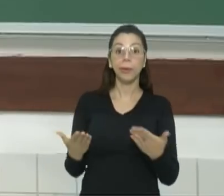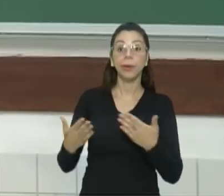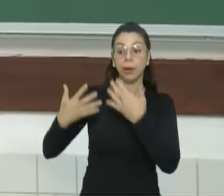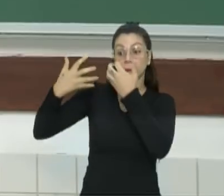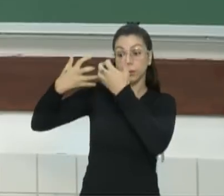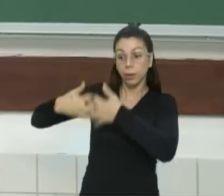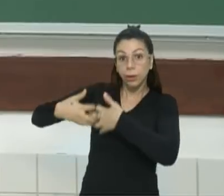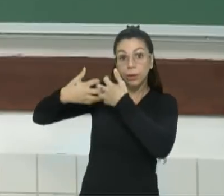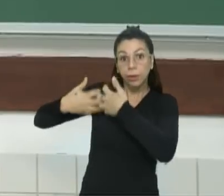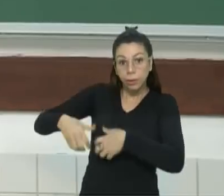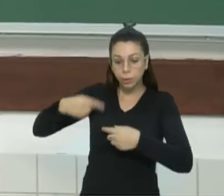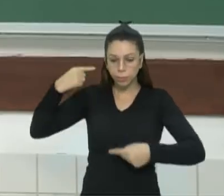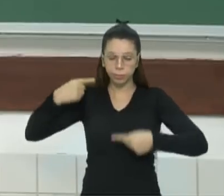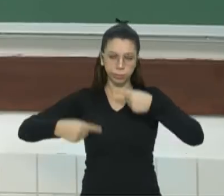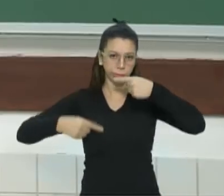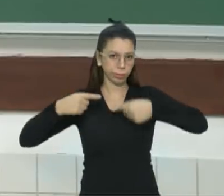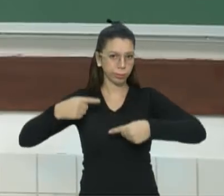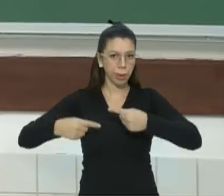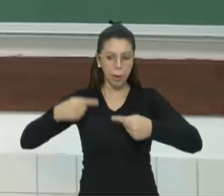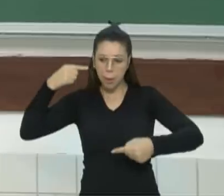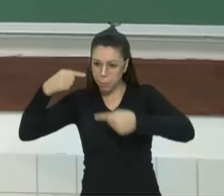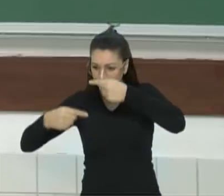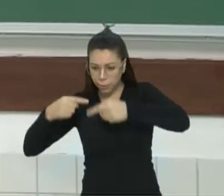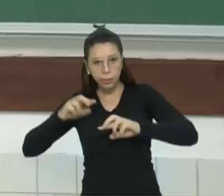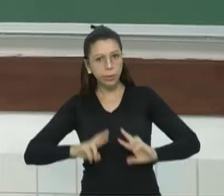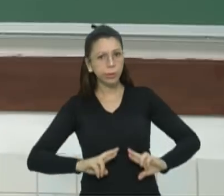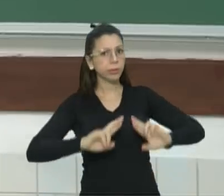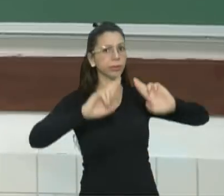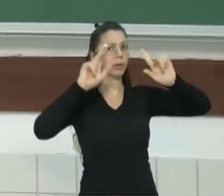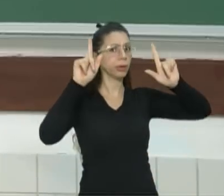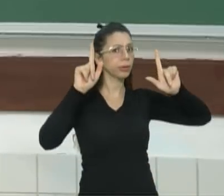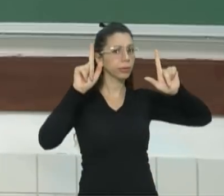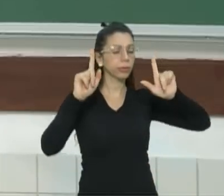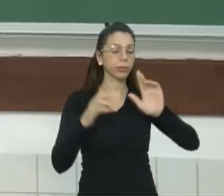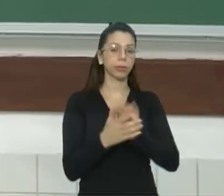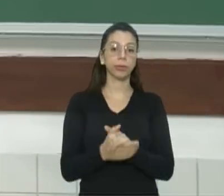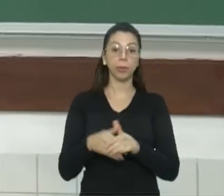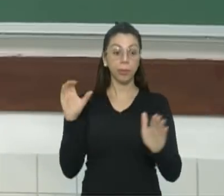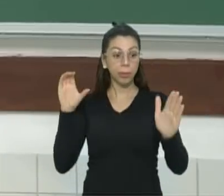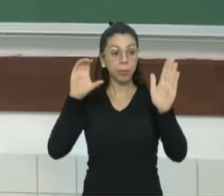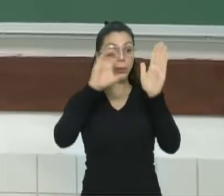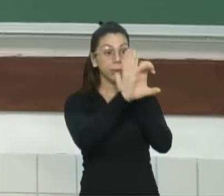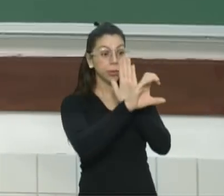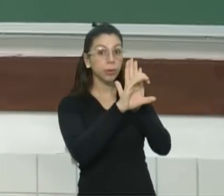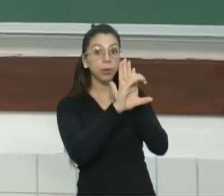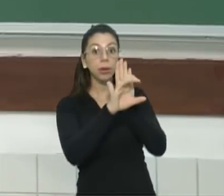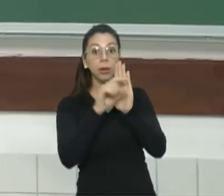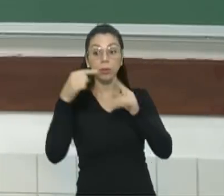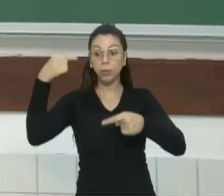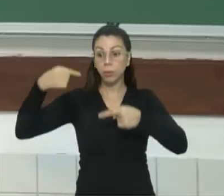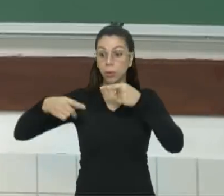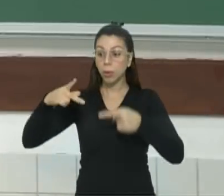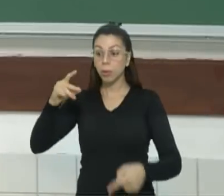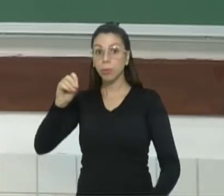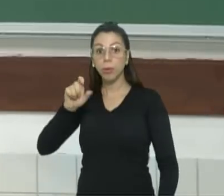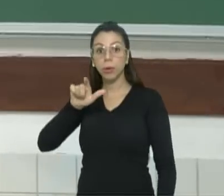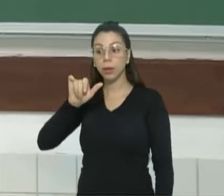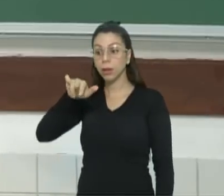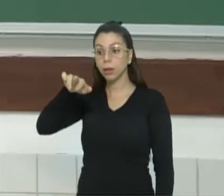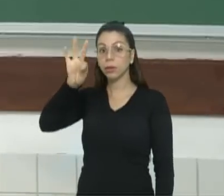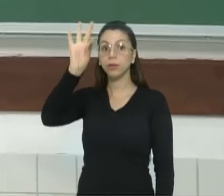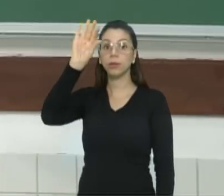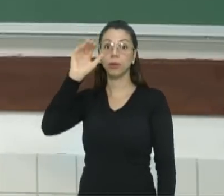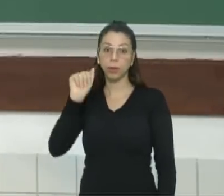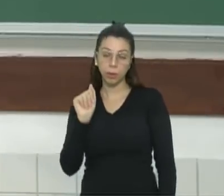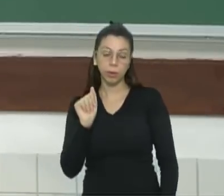uma política bem diferente daquilo que se praticava antes. Então o conceito política não inaugura a política de